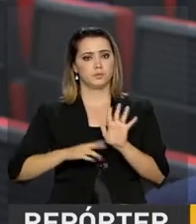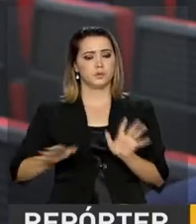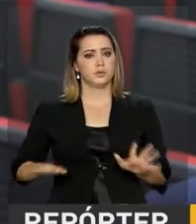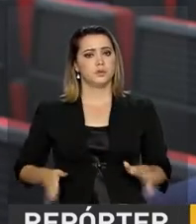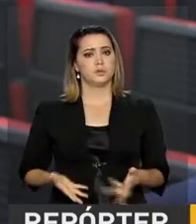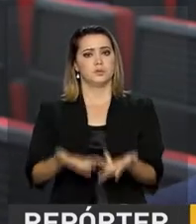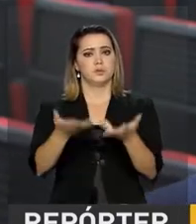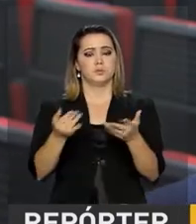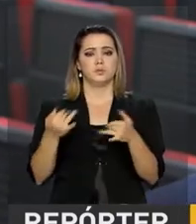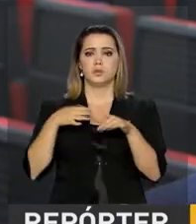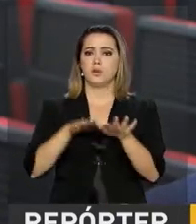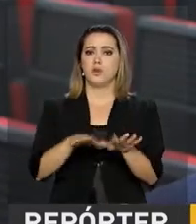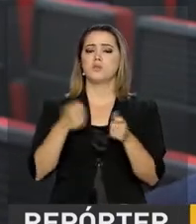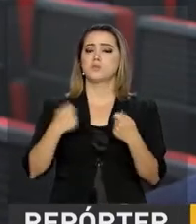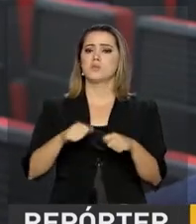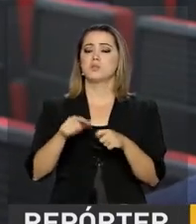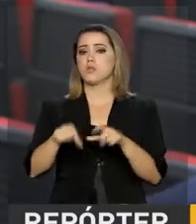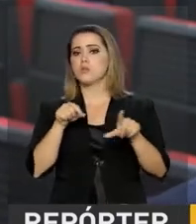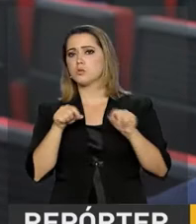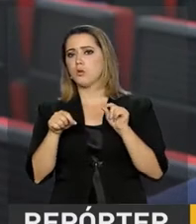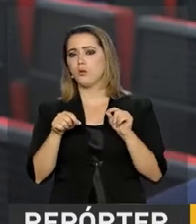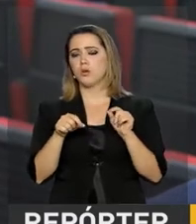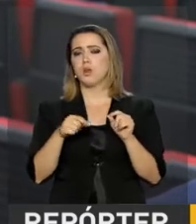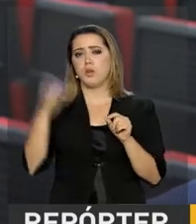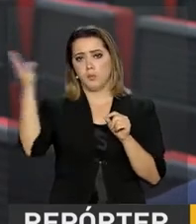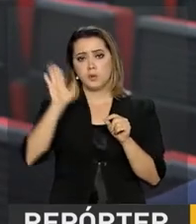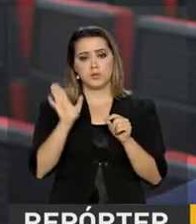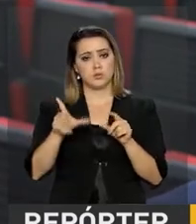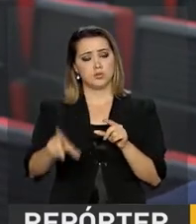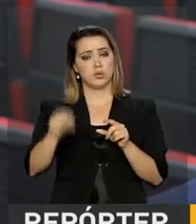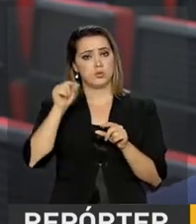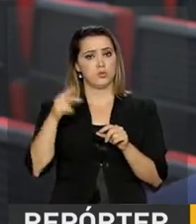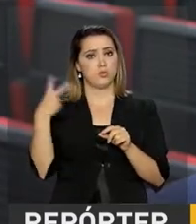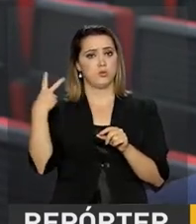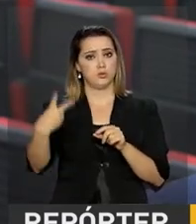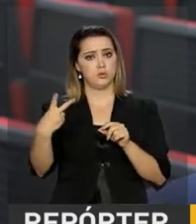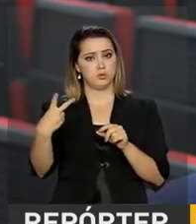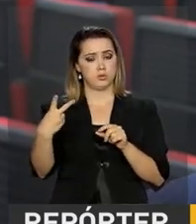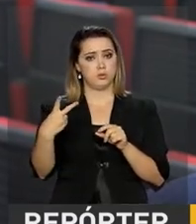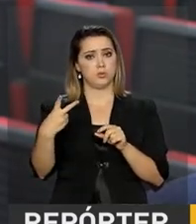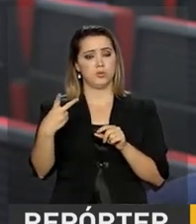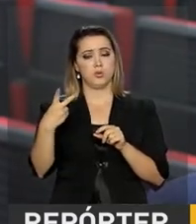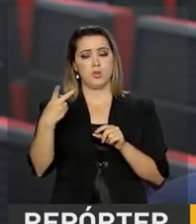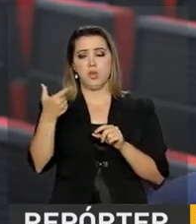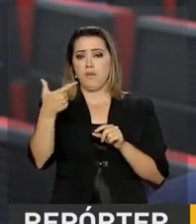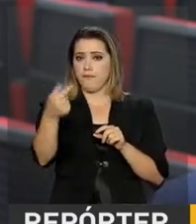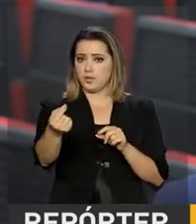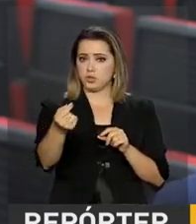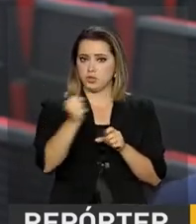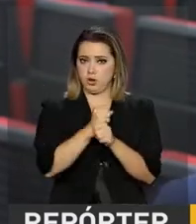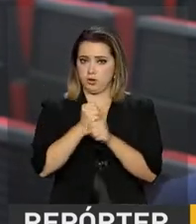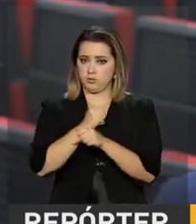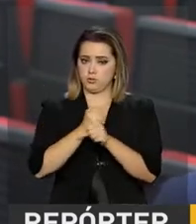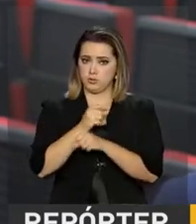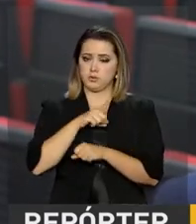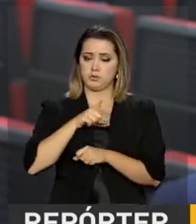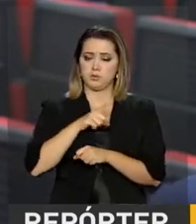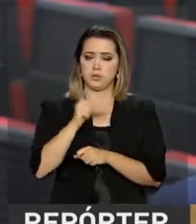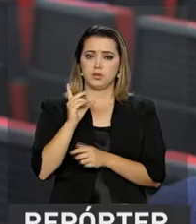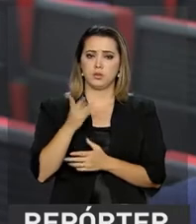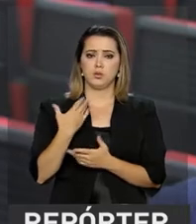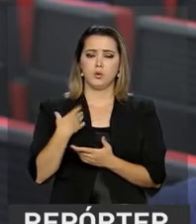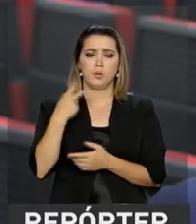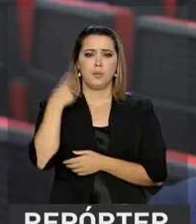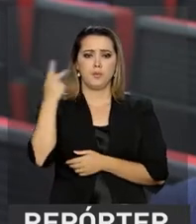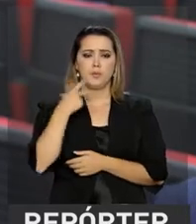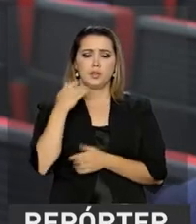deve haver decisões o brasil tomou decisões nessas duas décadas ele criou políticas estruturantes como a questão da energia